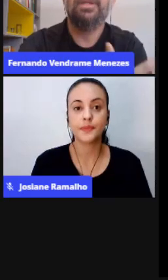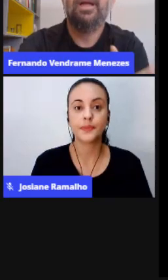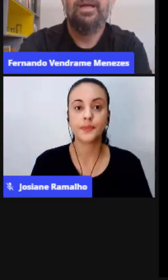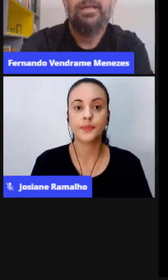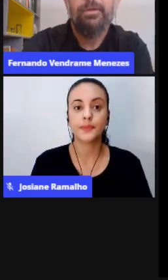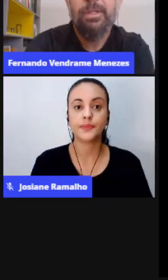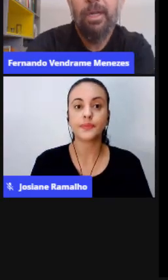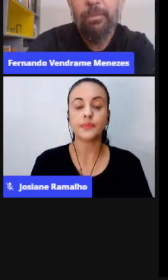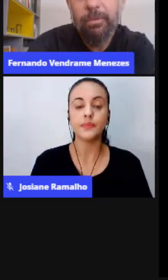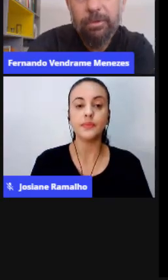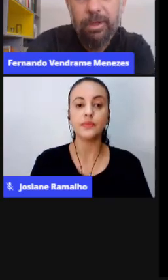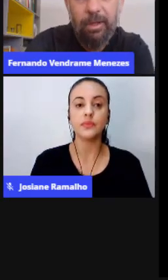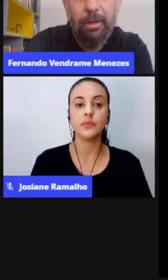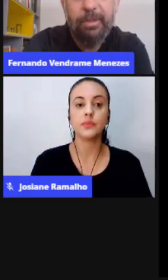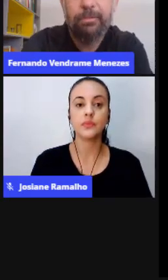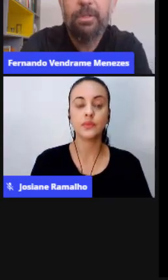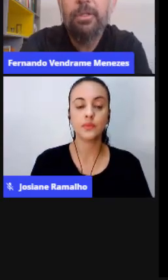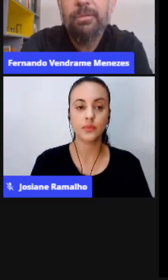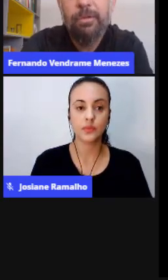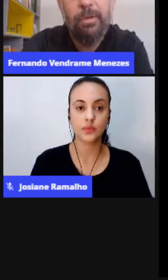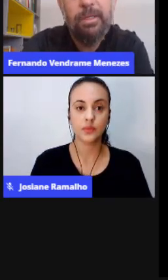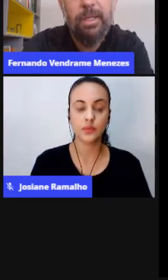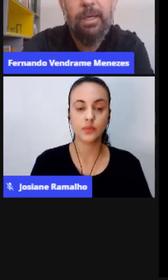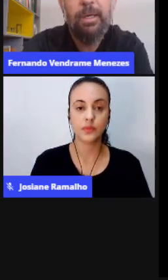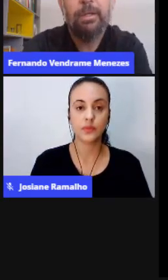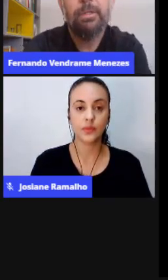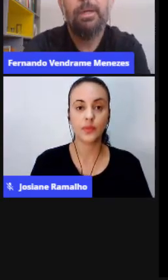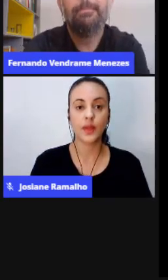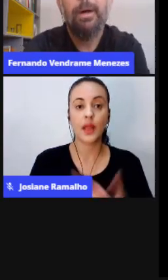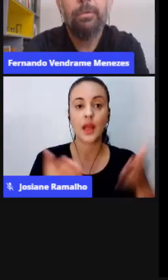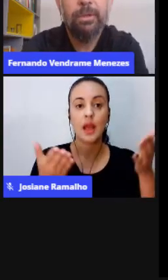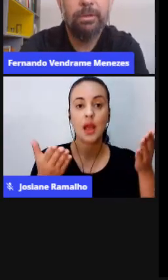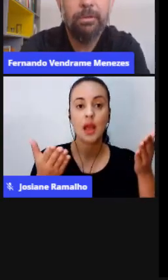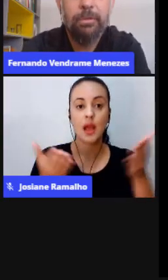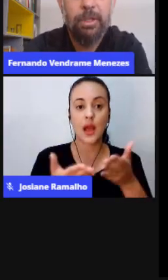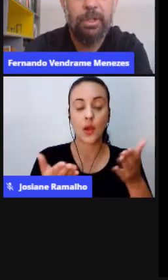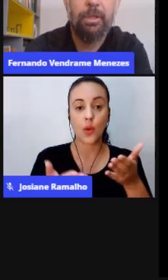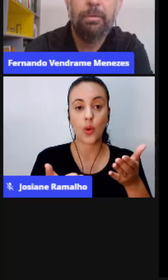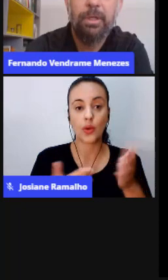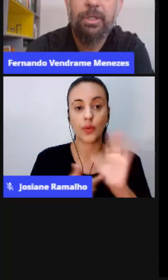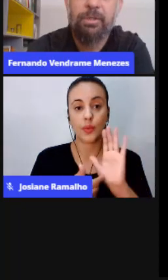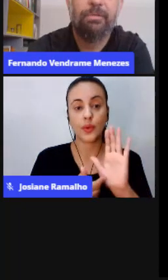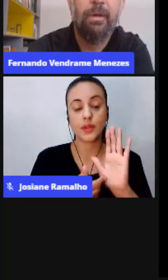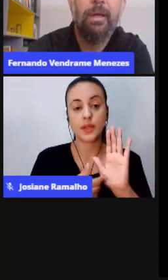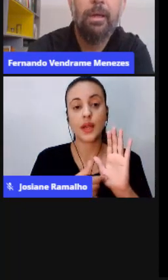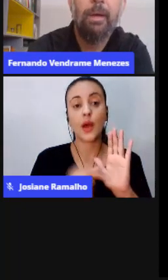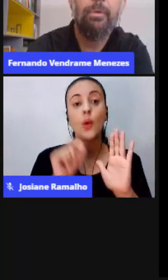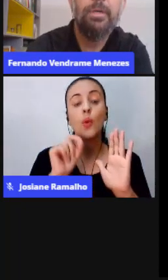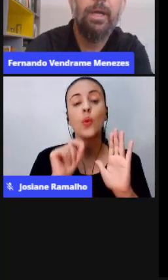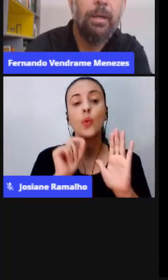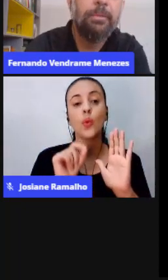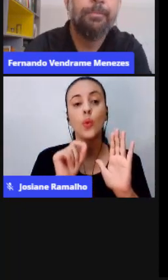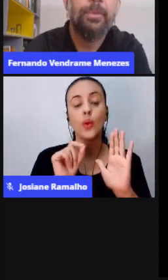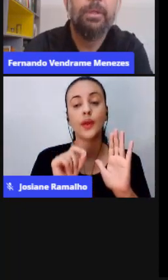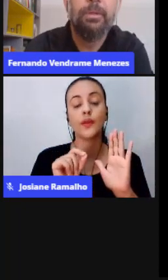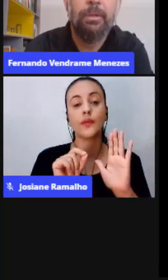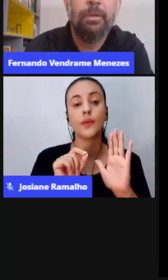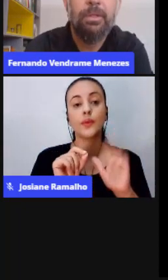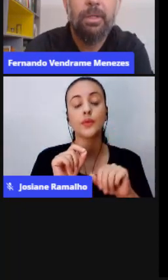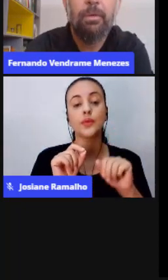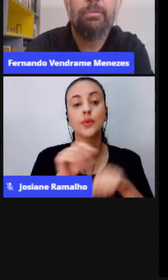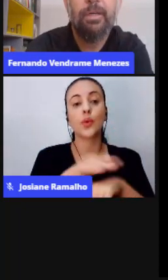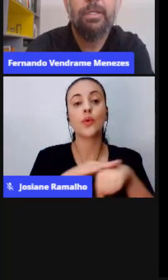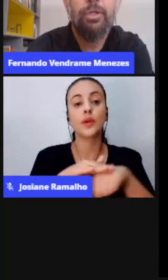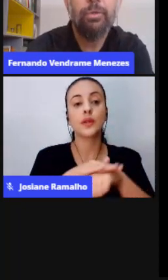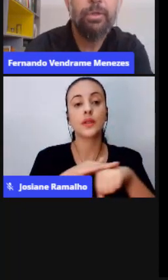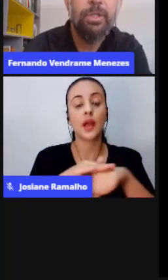Bom, aí nós temos, para vocês visualizarem, a nossa pauta, ou seja, aquilo que a gente vai abordar na